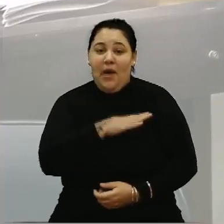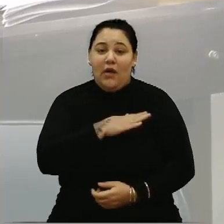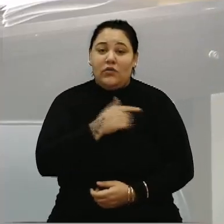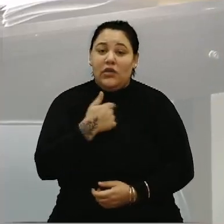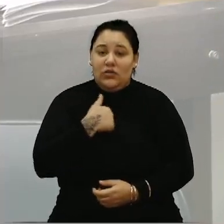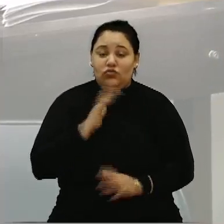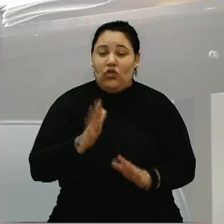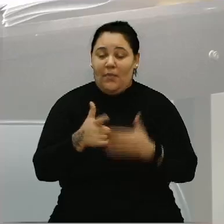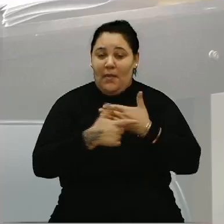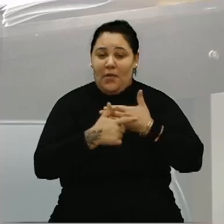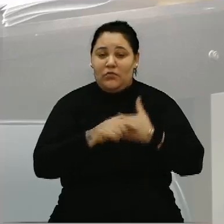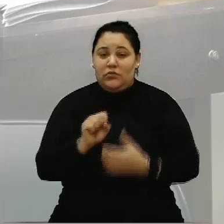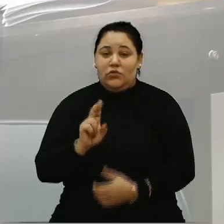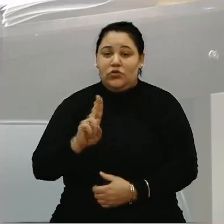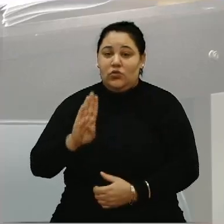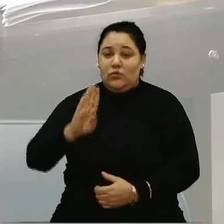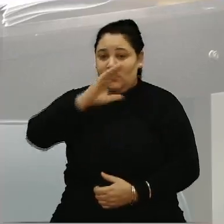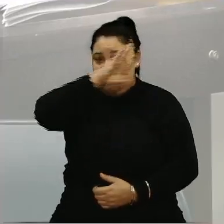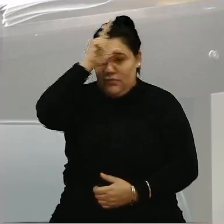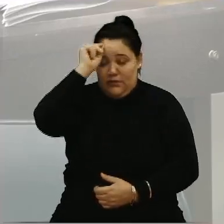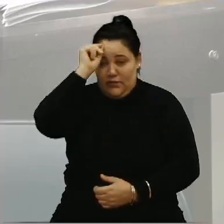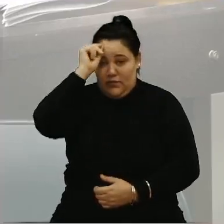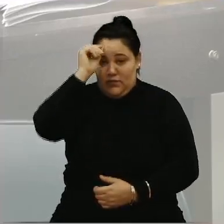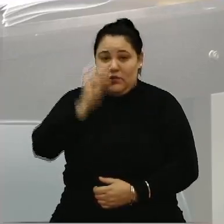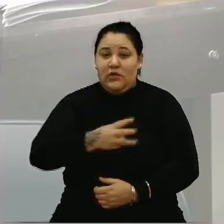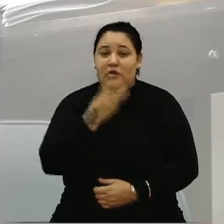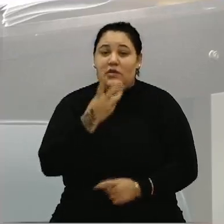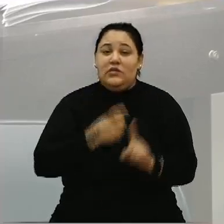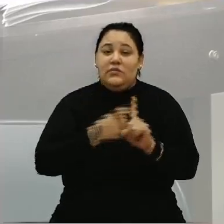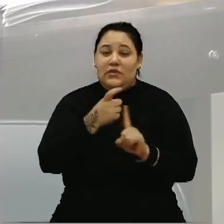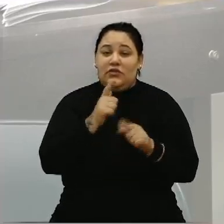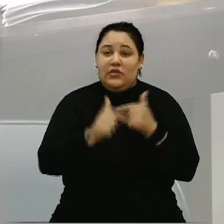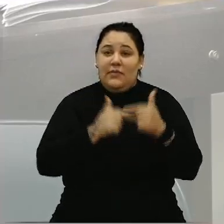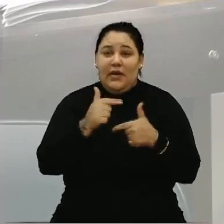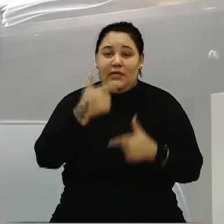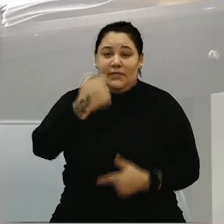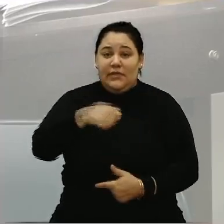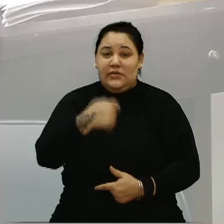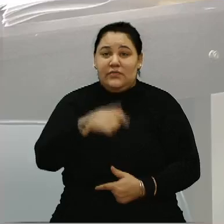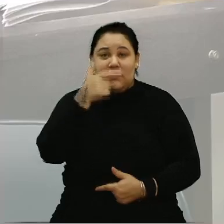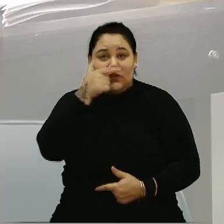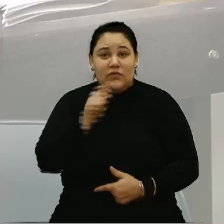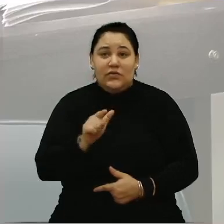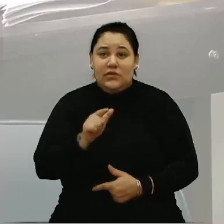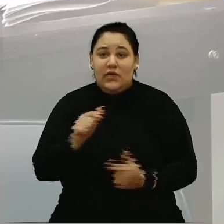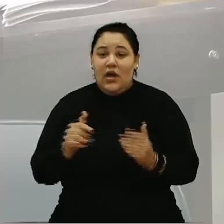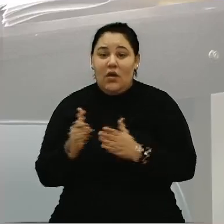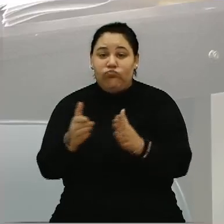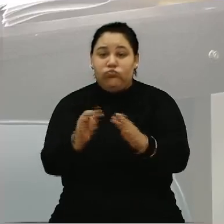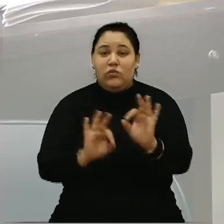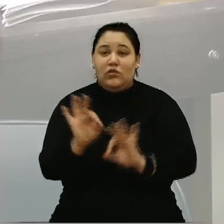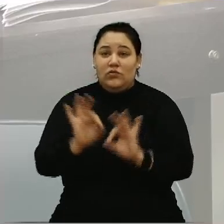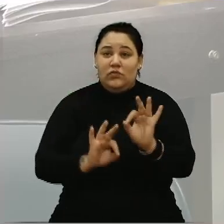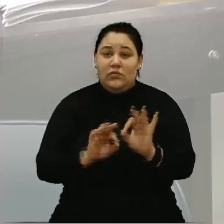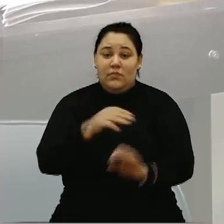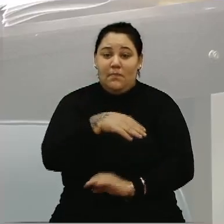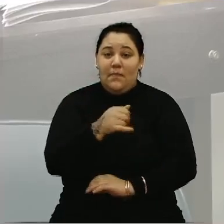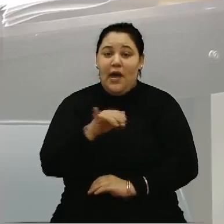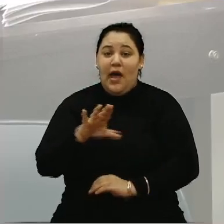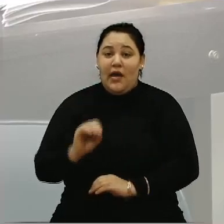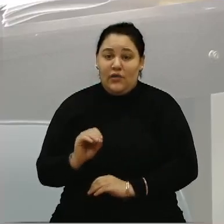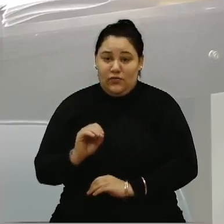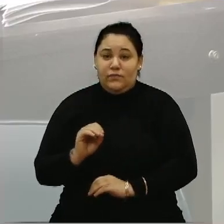subprefeito. 3 meses de trabalho precisa para colocar em dia as estradas. No mês de maio foram 2